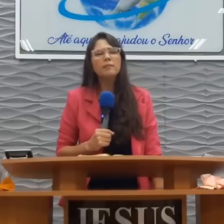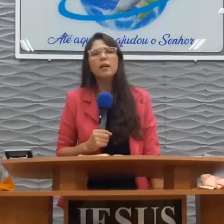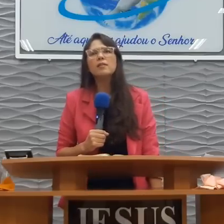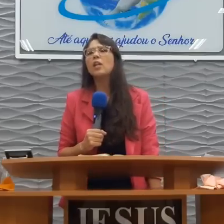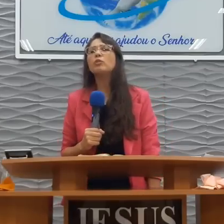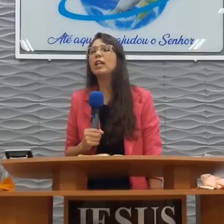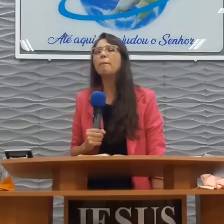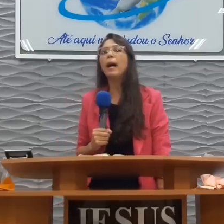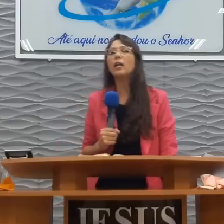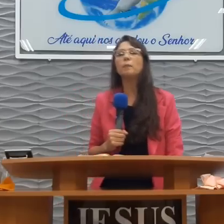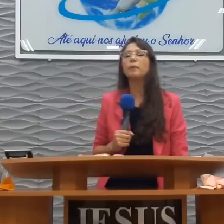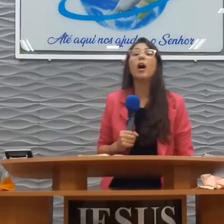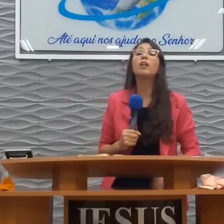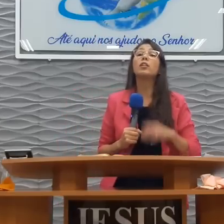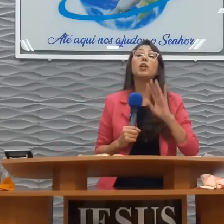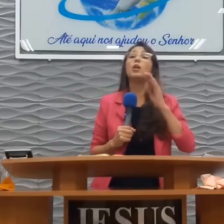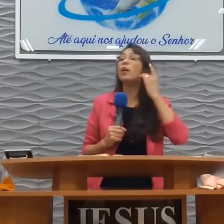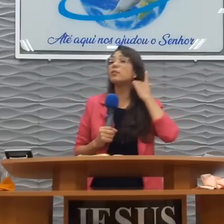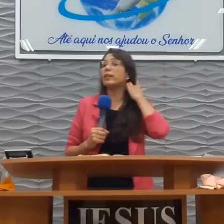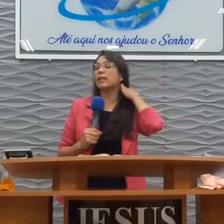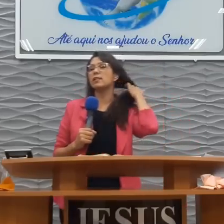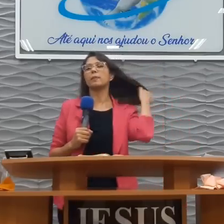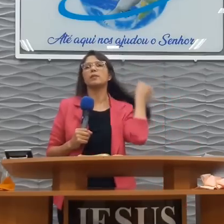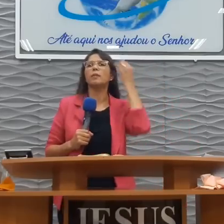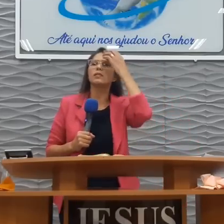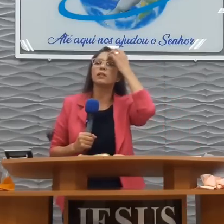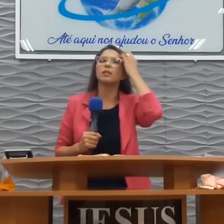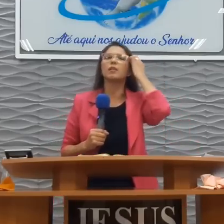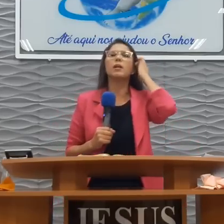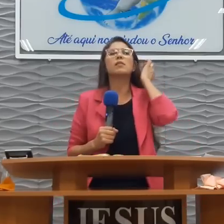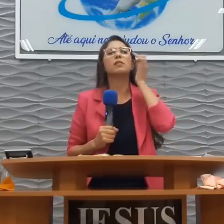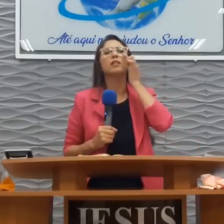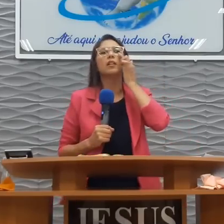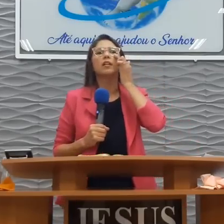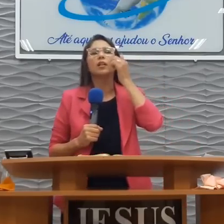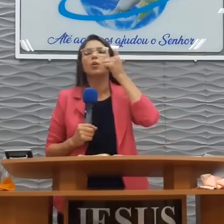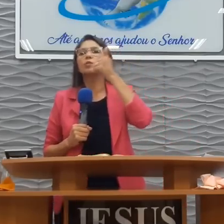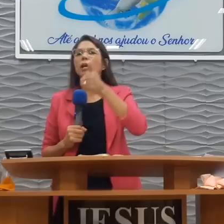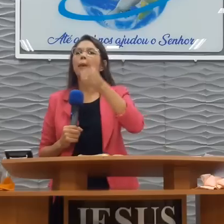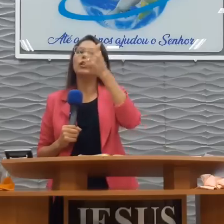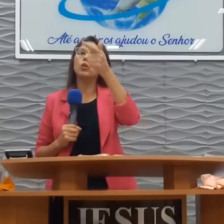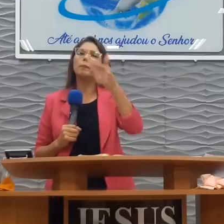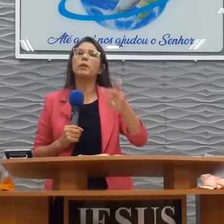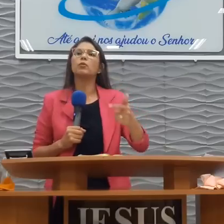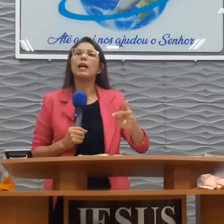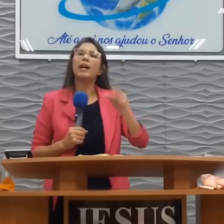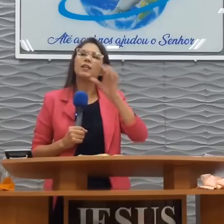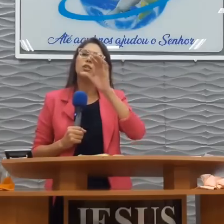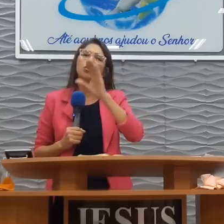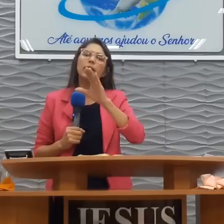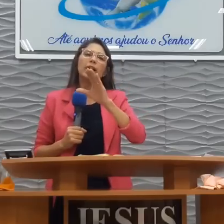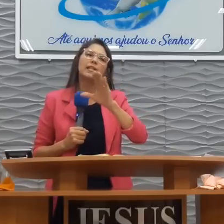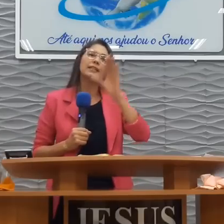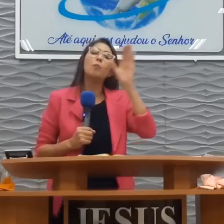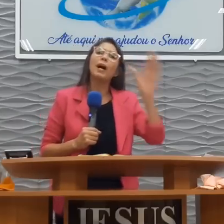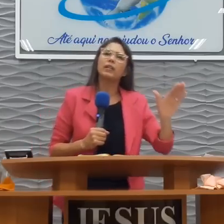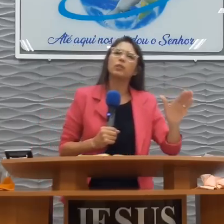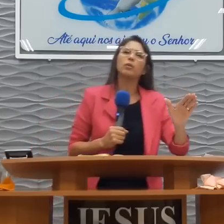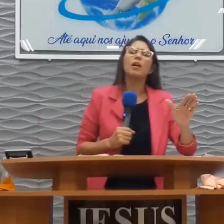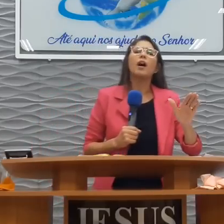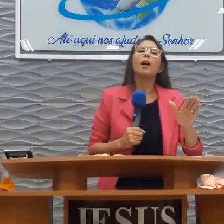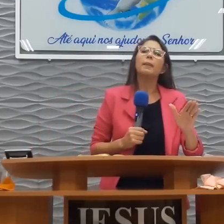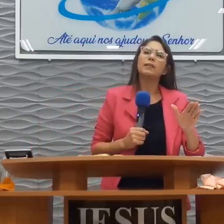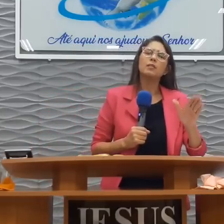Amém, irmãs? Não é o trabalho, tem uma coisa que eu quero trazer para as irmãs aqui. Irmãs, O trabalho não é em primeiro lugar. Se tu é casado, é